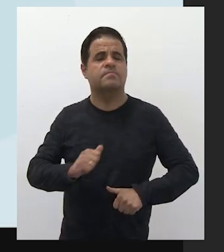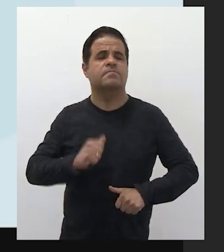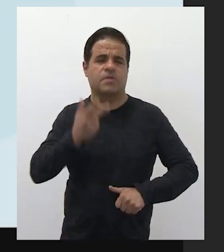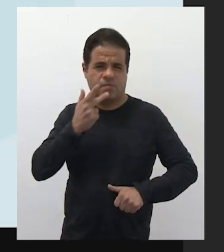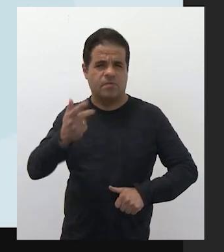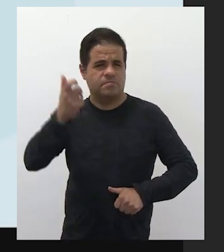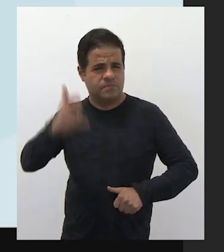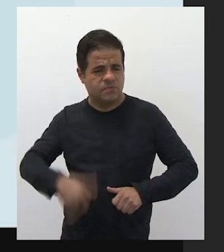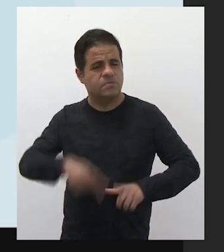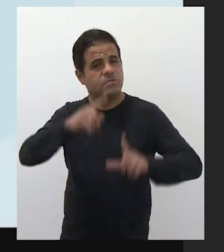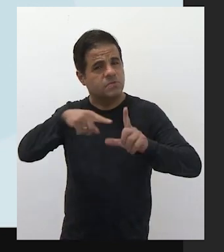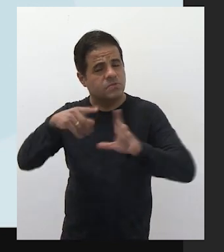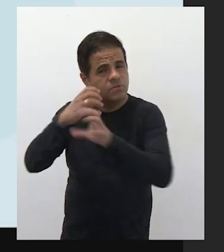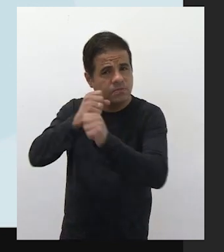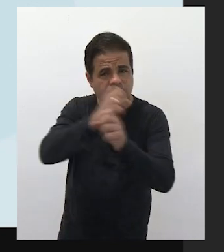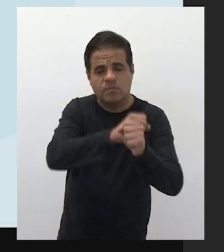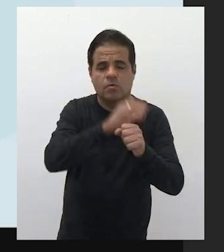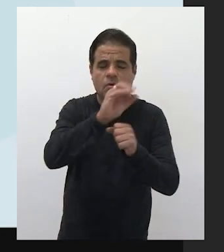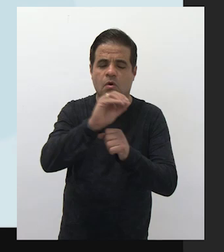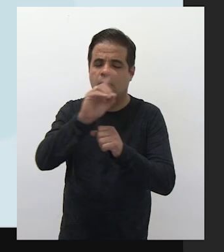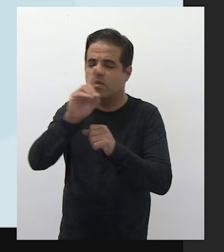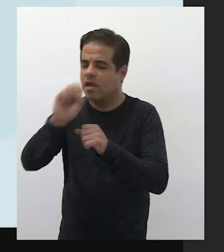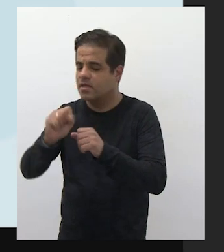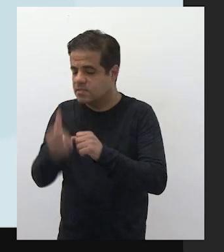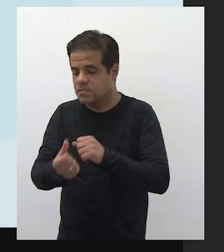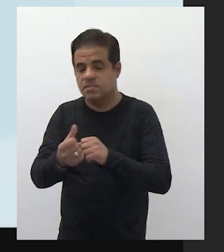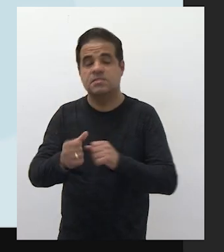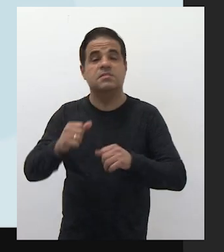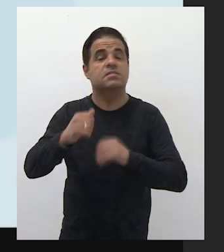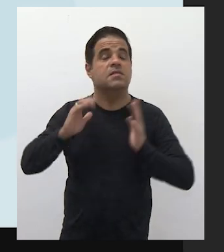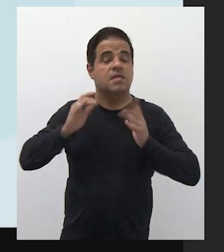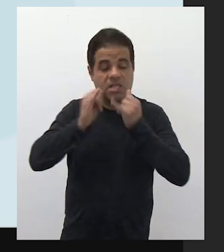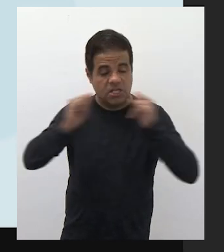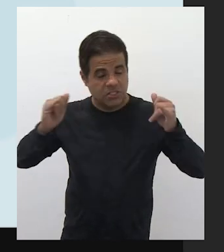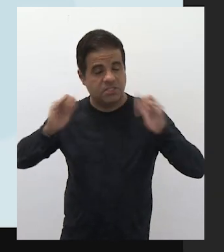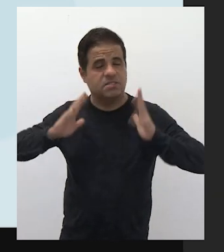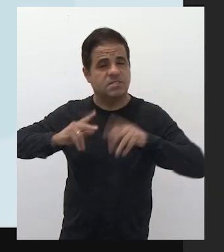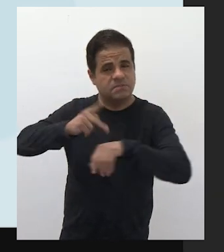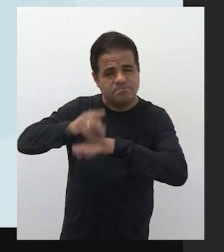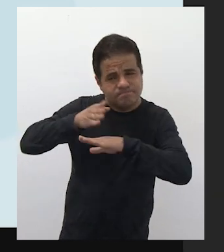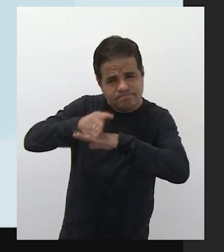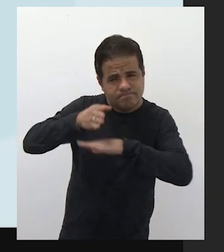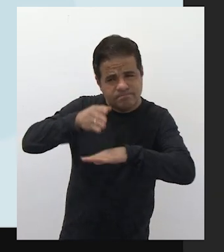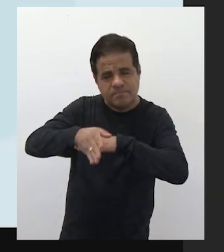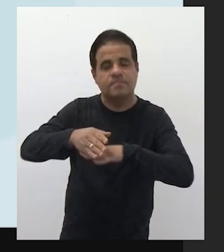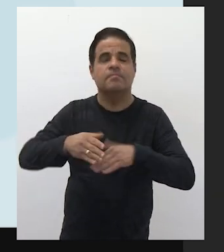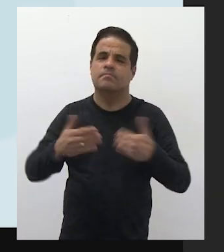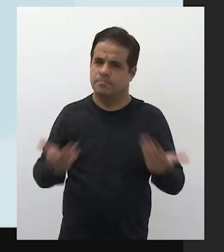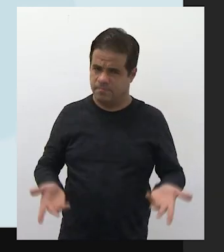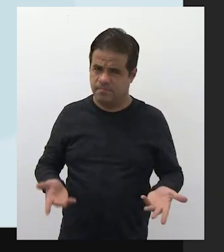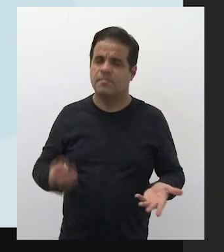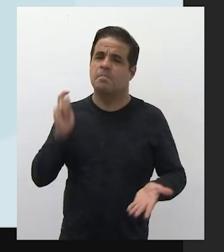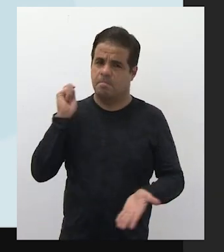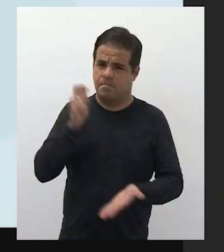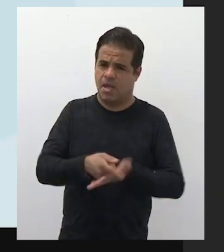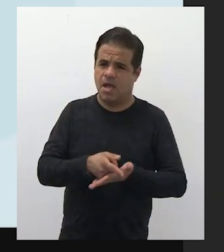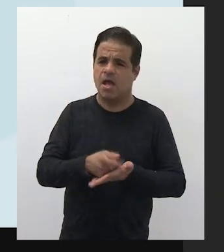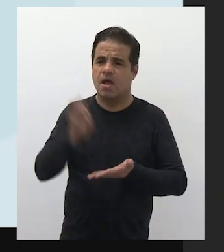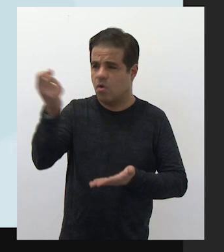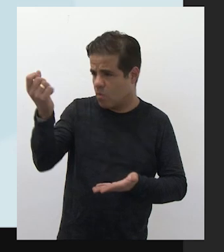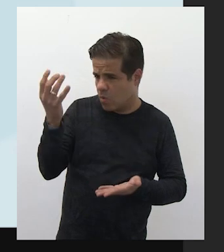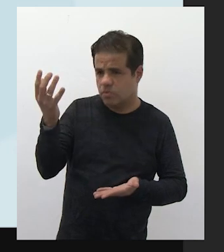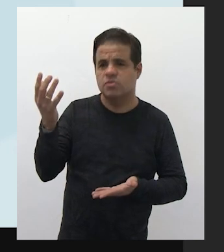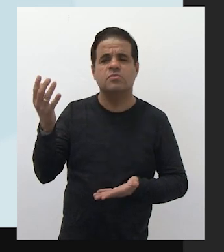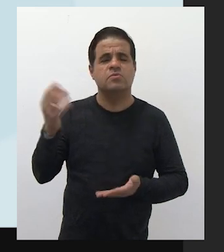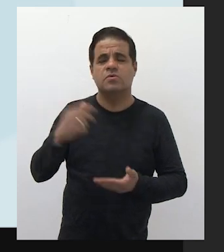algumas estatísticas, ODS 6, energia limpa e acessível. Convenhamos, pagar a conta de luz não é uma